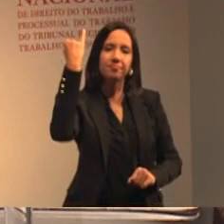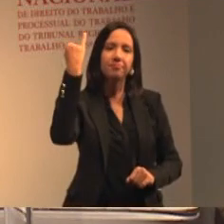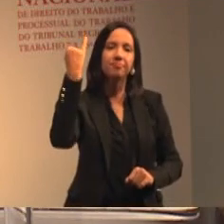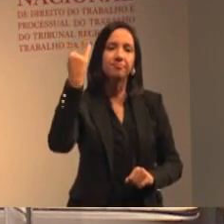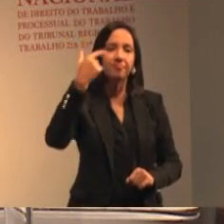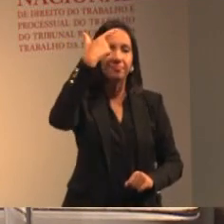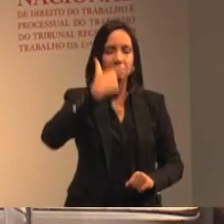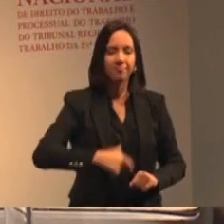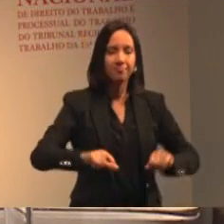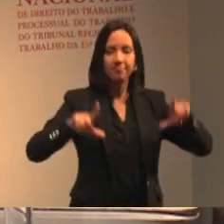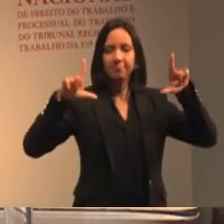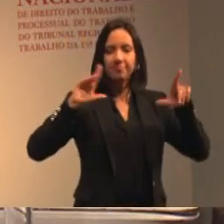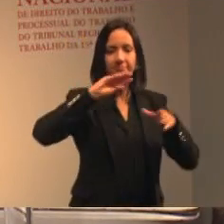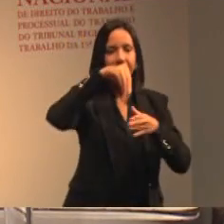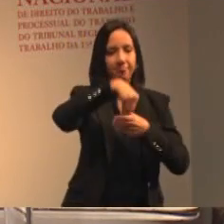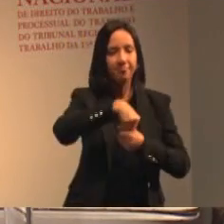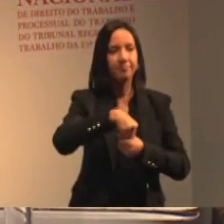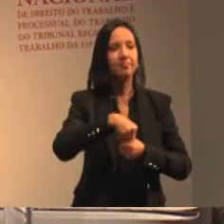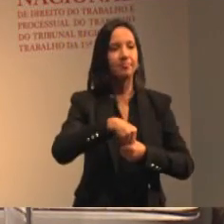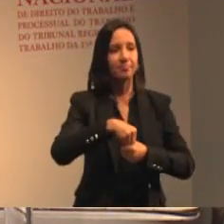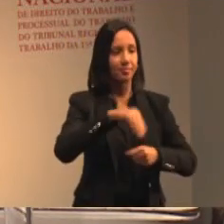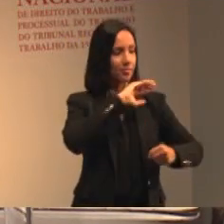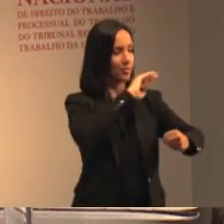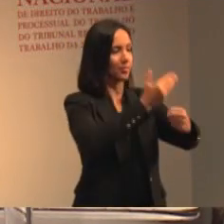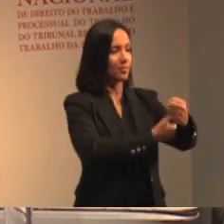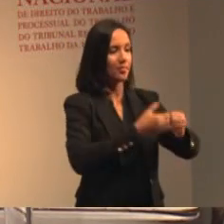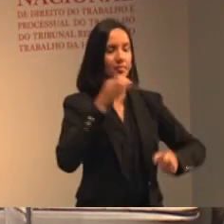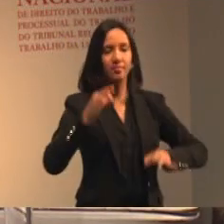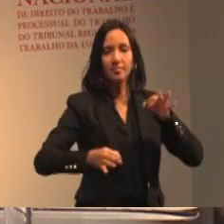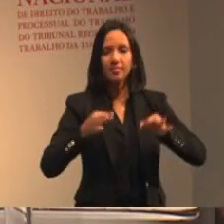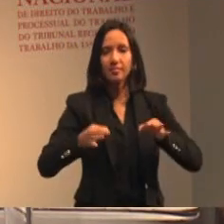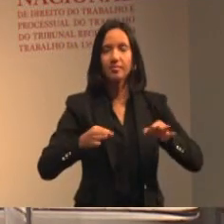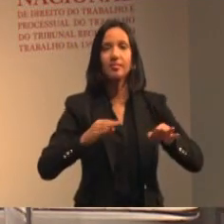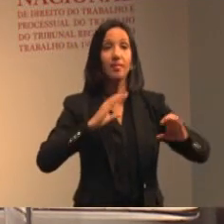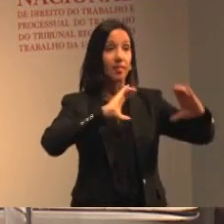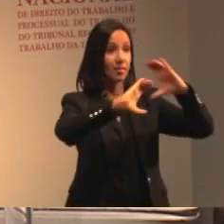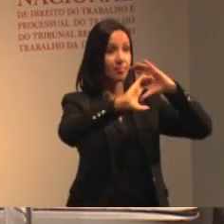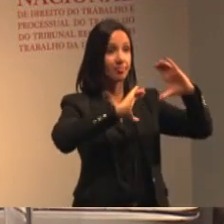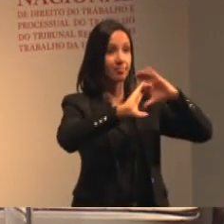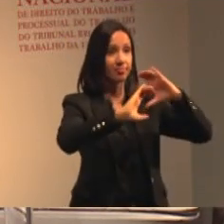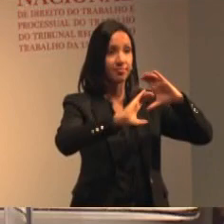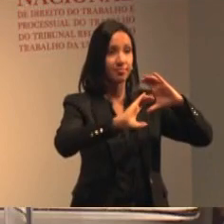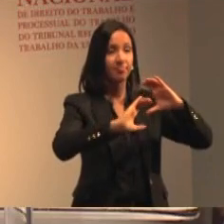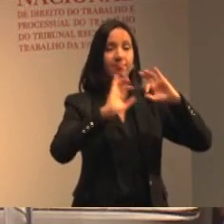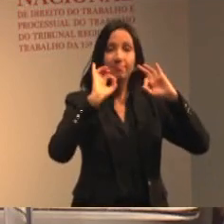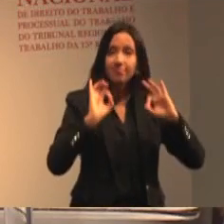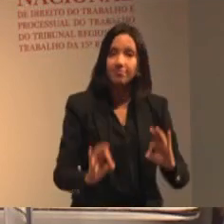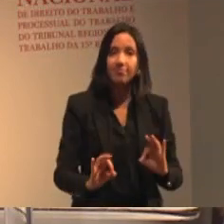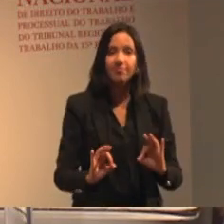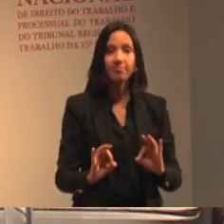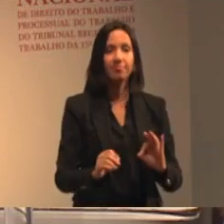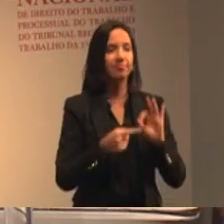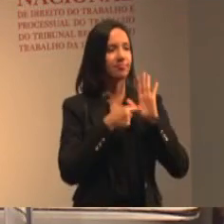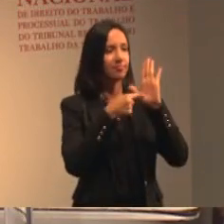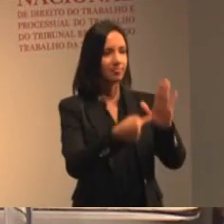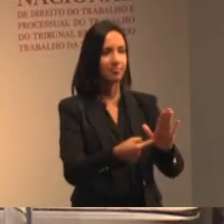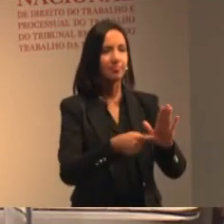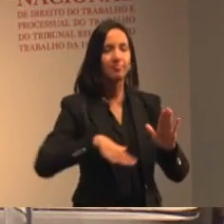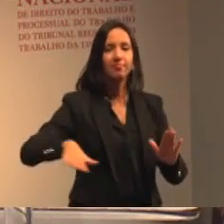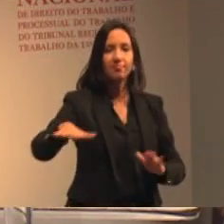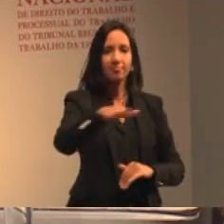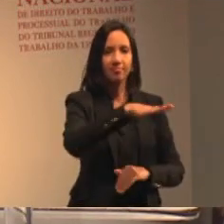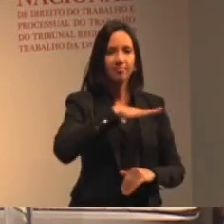protagonismo dentro do poder judiciário. Comunicação eficaz, apresentação de